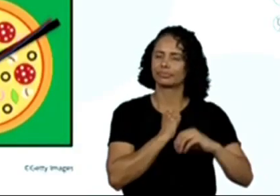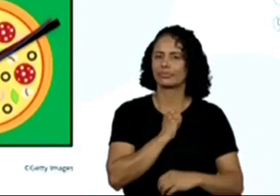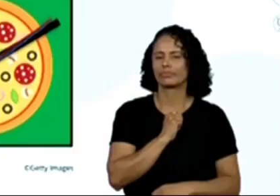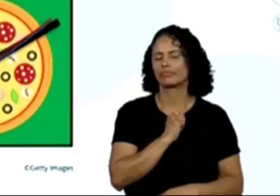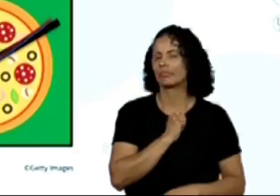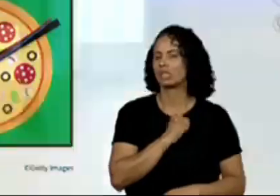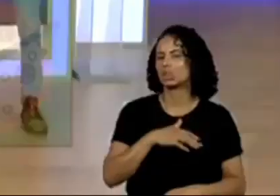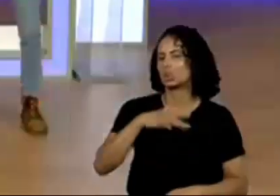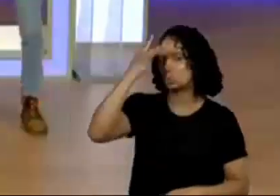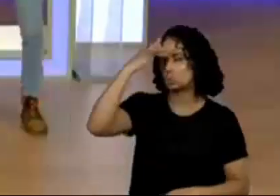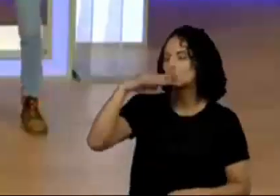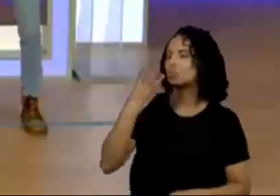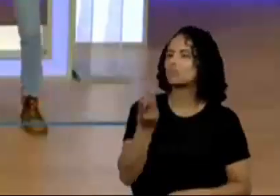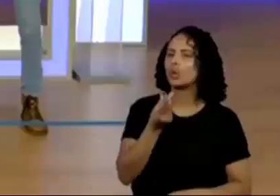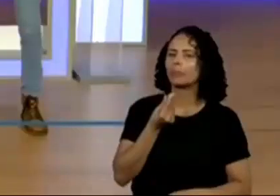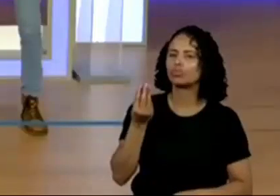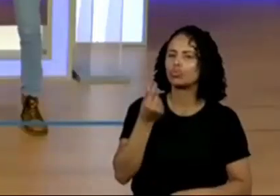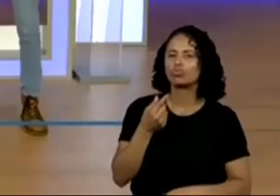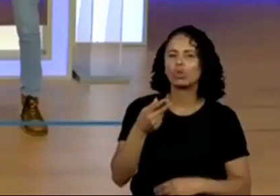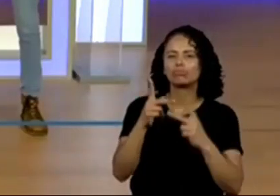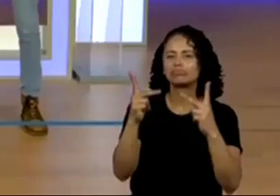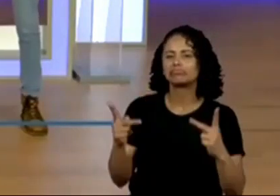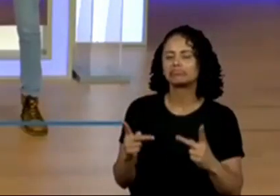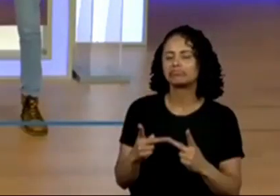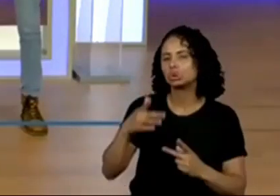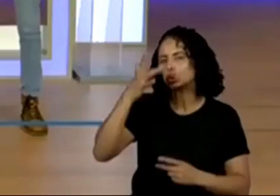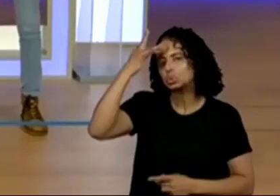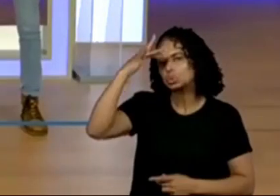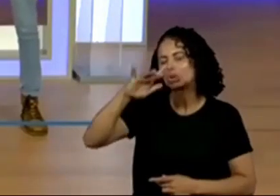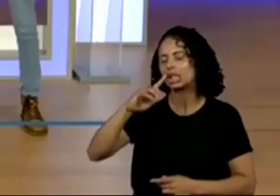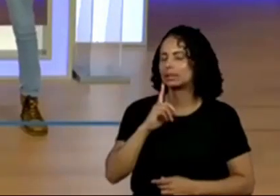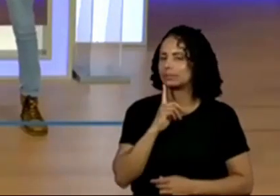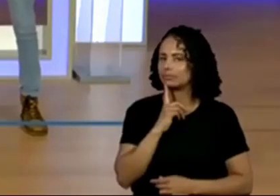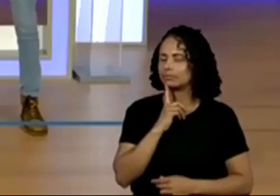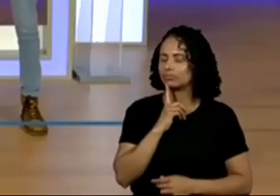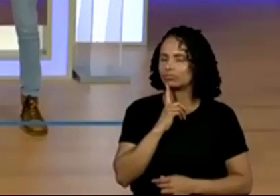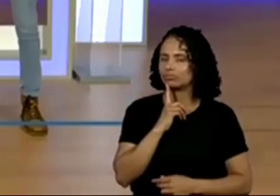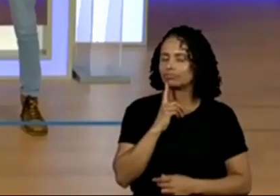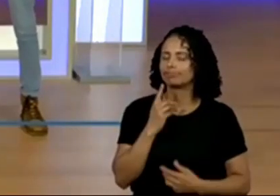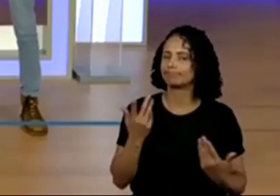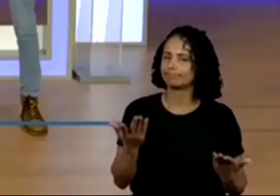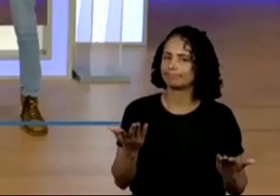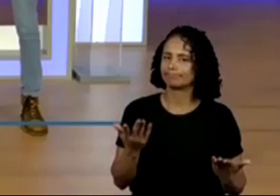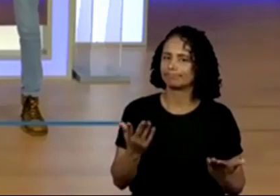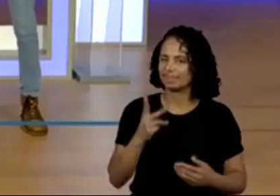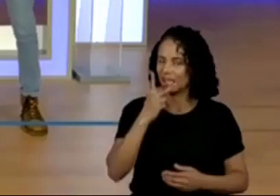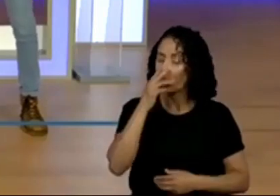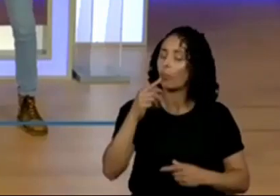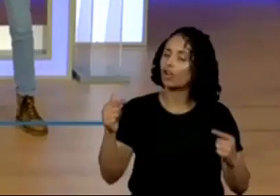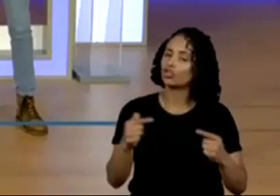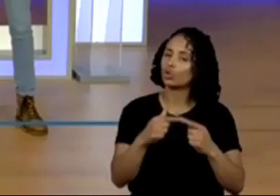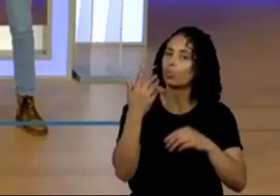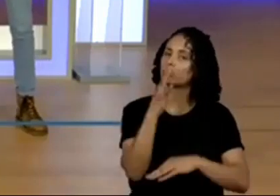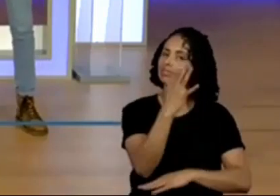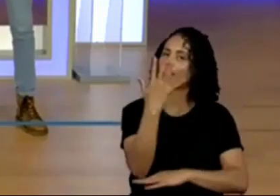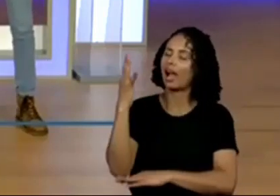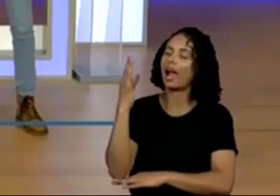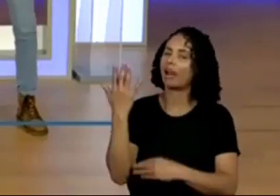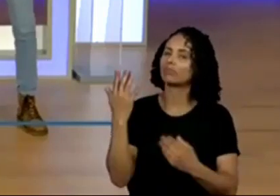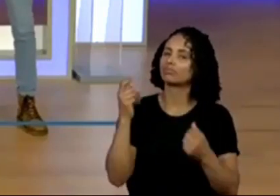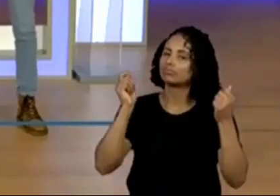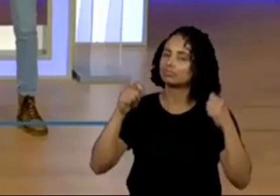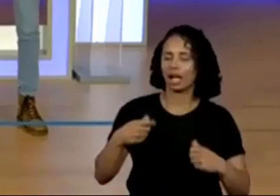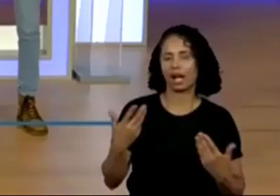3 partes iguais, deveriam dividir igual a imagem 3, estudantes. É isso mesmo. Se fosse